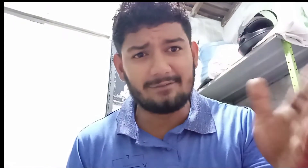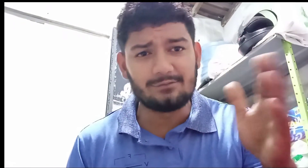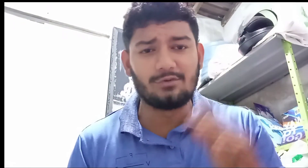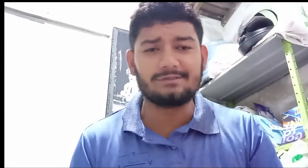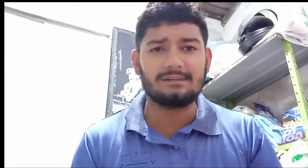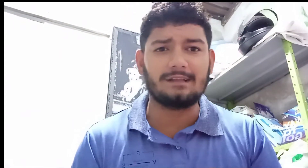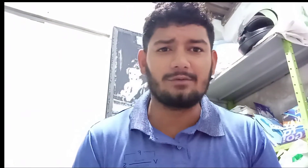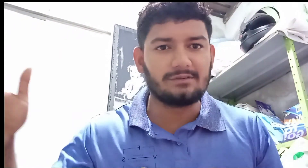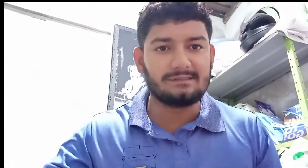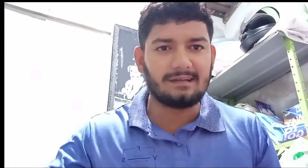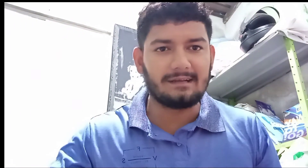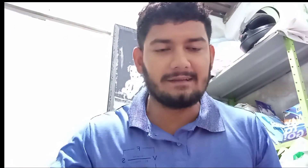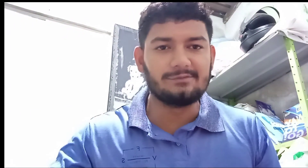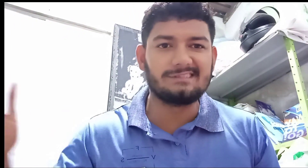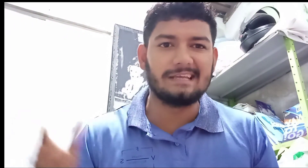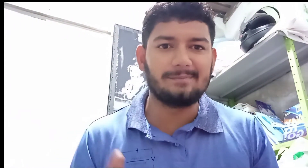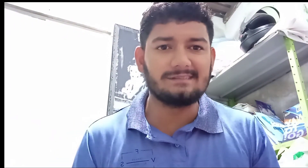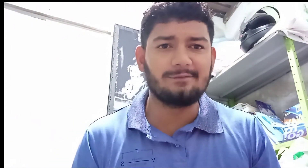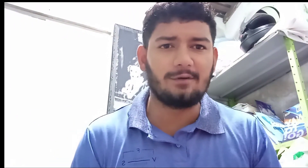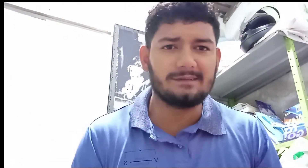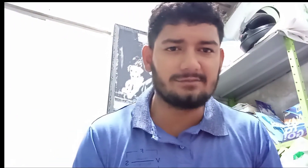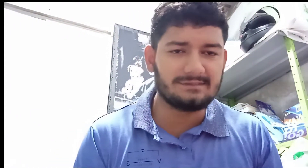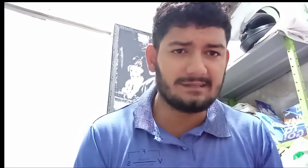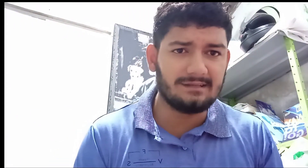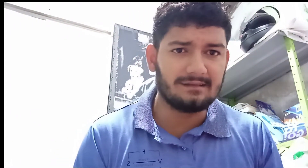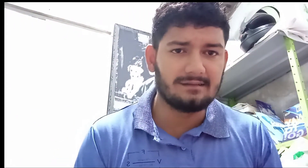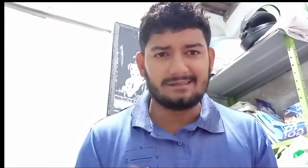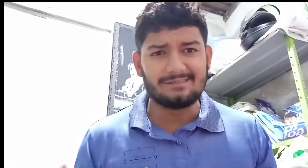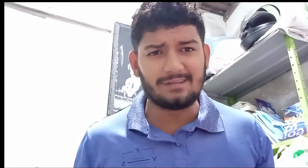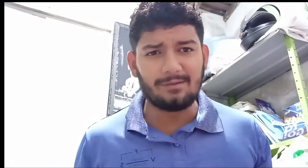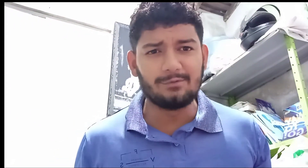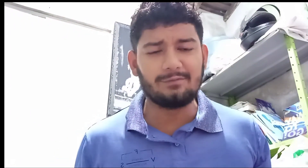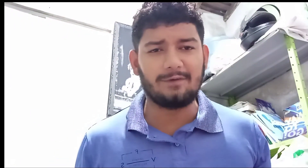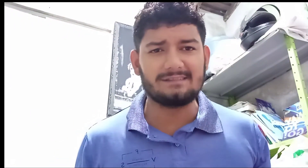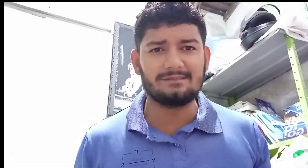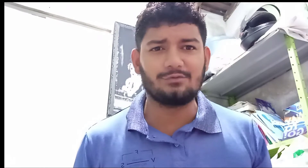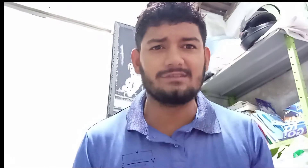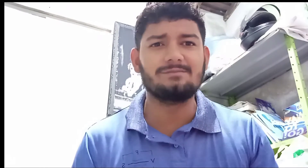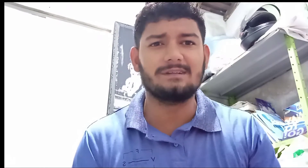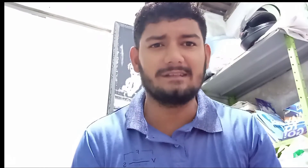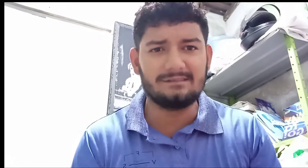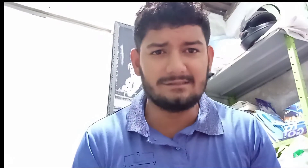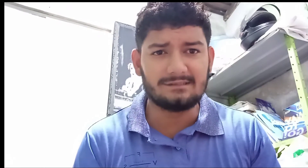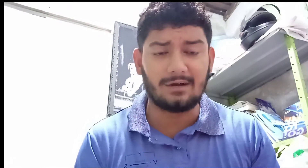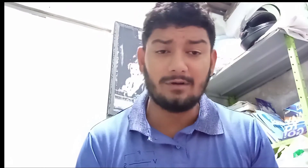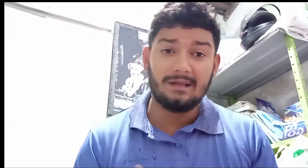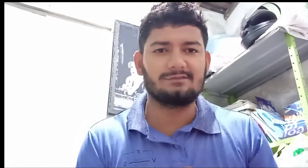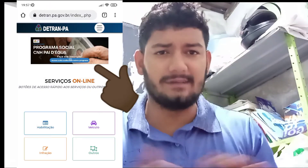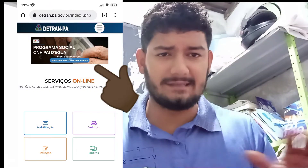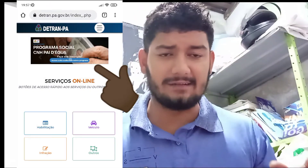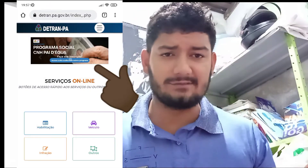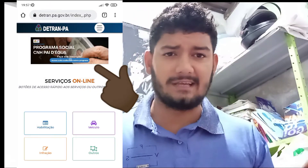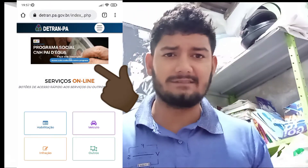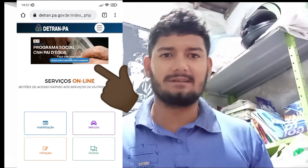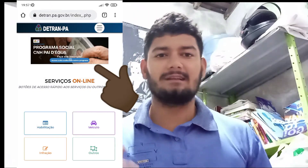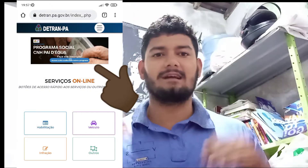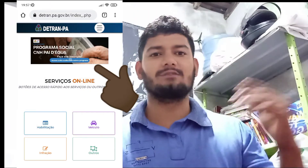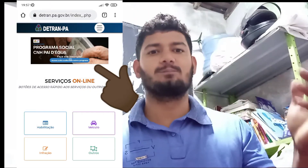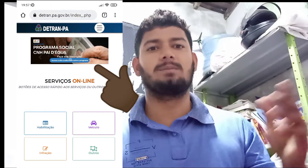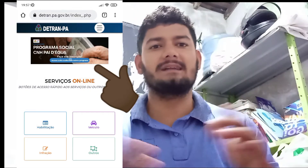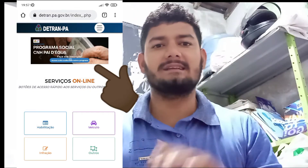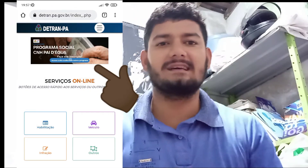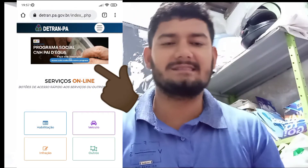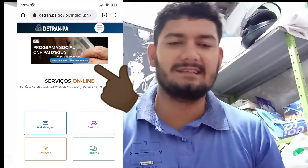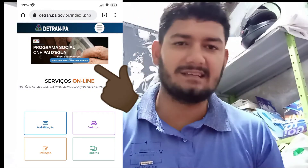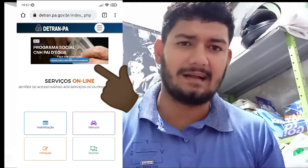se inscreva no nosso canal, nós traremos sempre as informações aqui. A inscrição é muito fácil, é toda de maneira digital. É só entrar no site e clicar